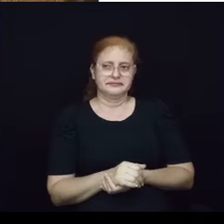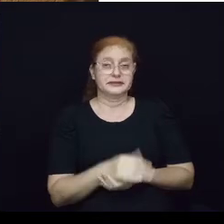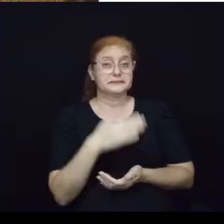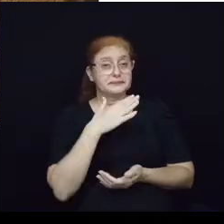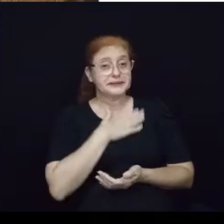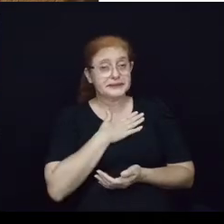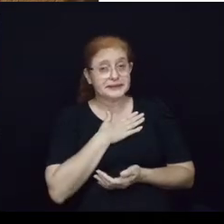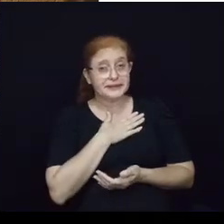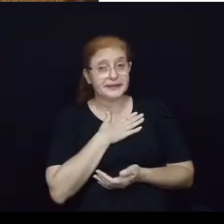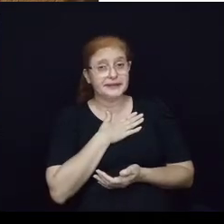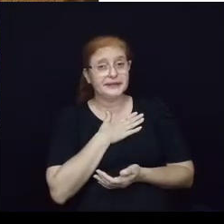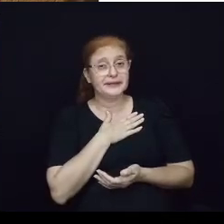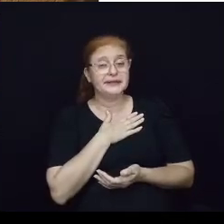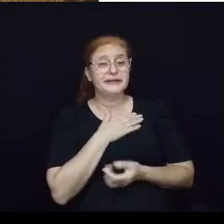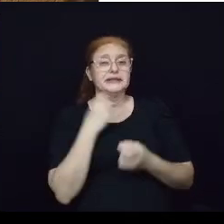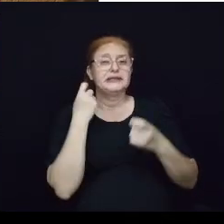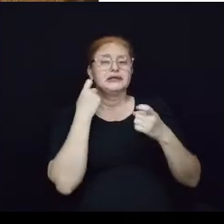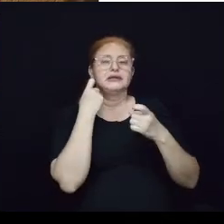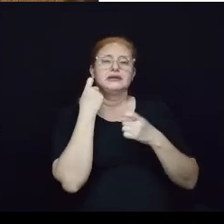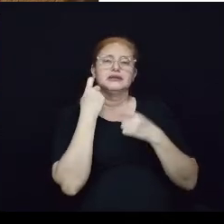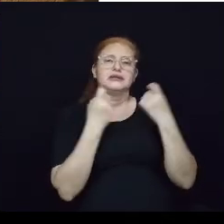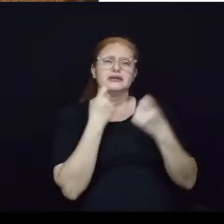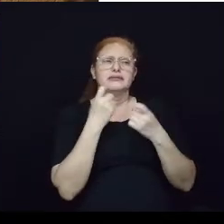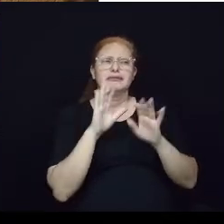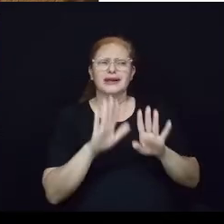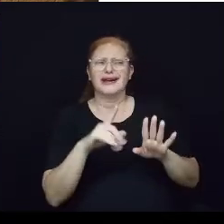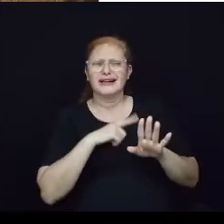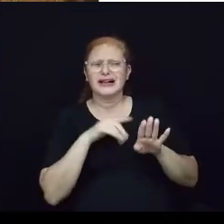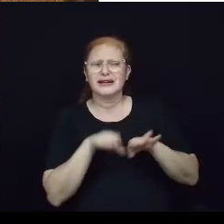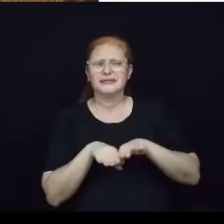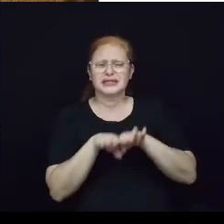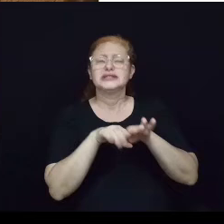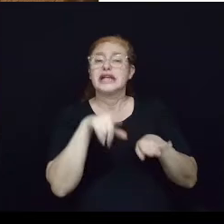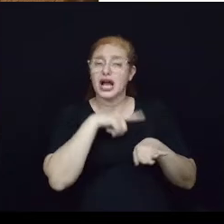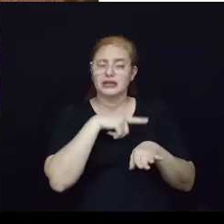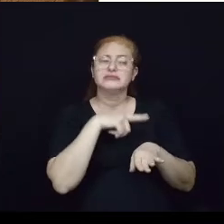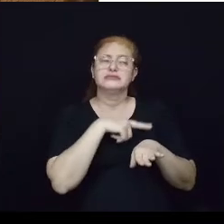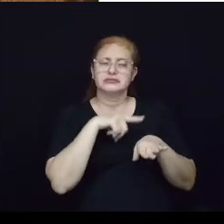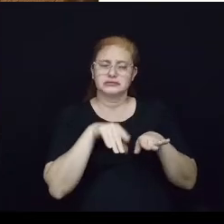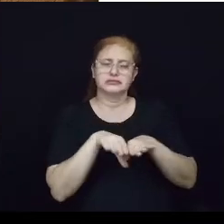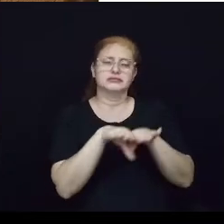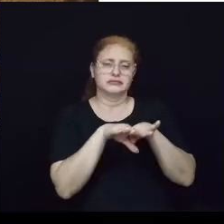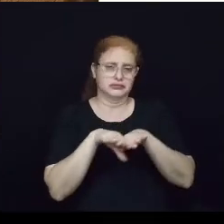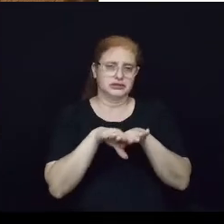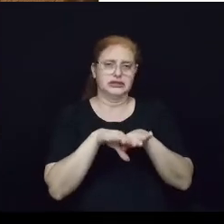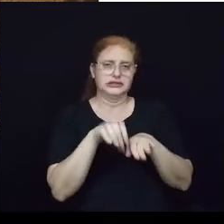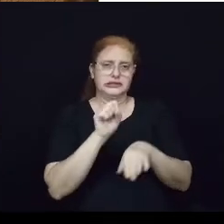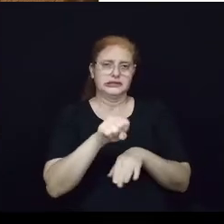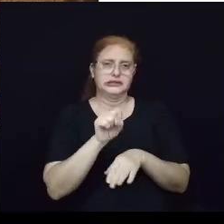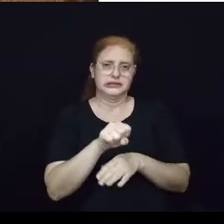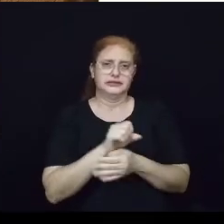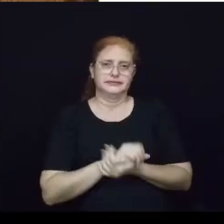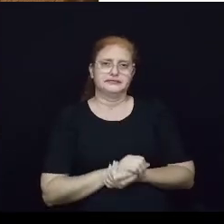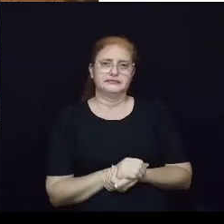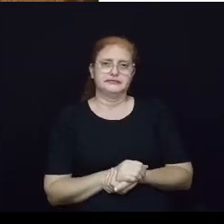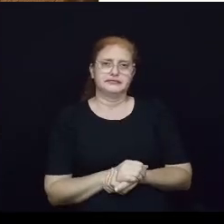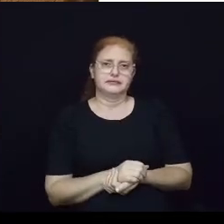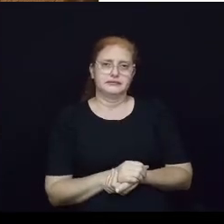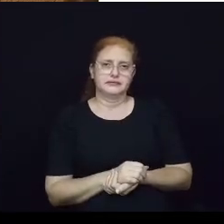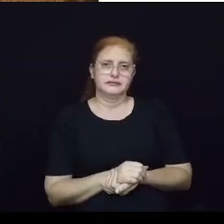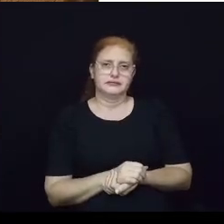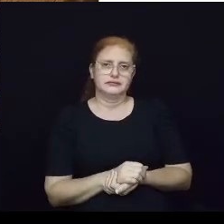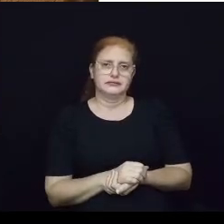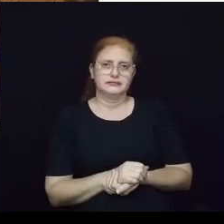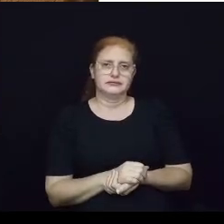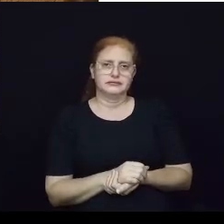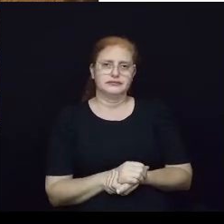a minha preocupação... Aqui também tem um padrão? Tem um padrão, raciocínio um lado matemático. espiralado, outro lado só para cima, no